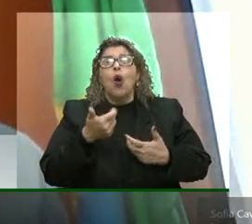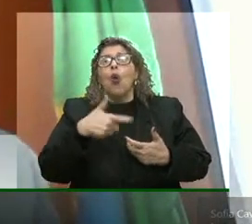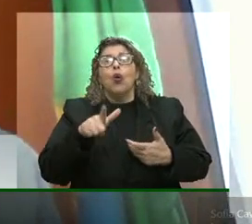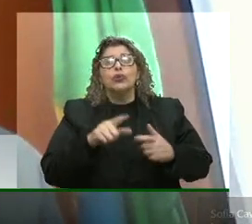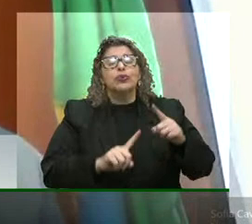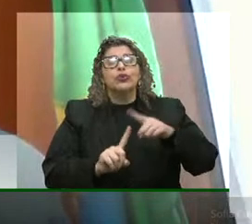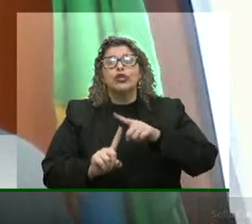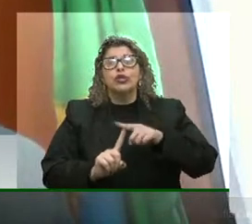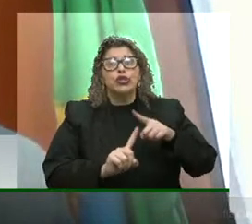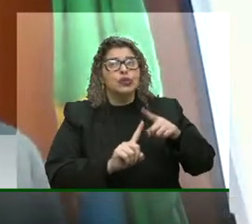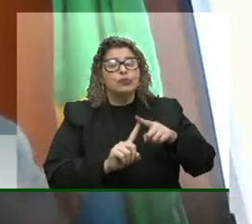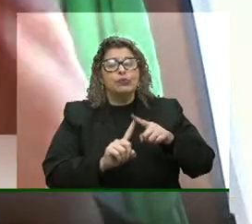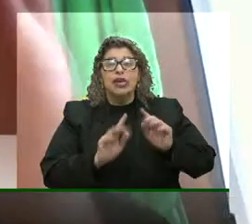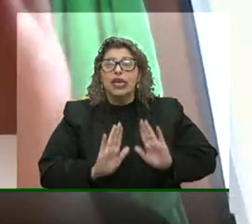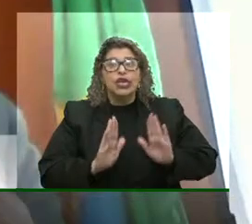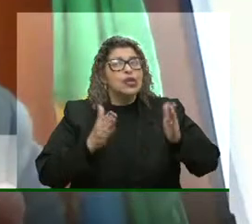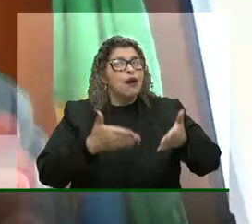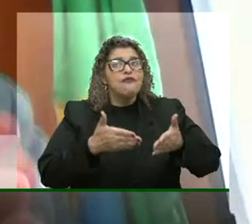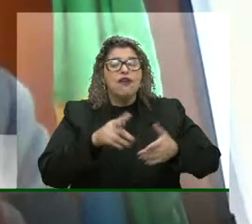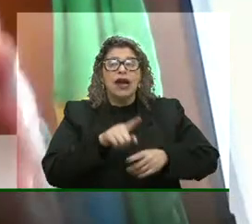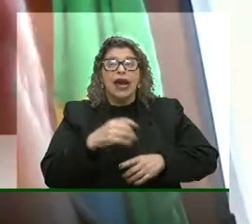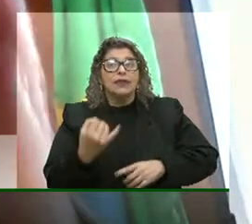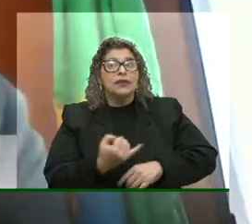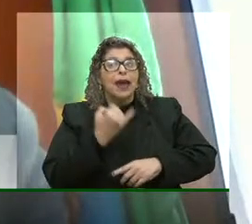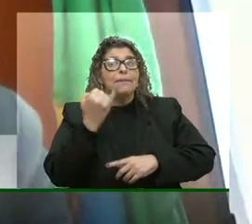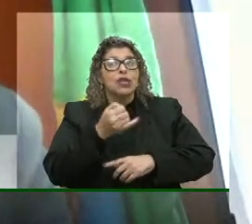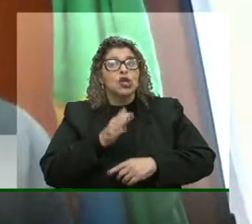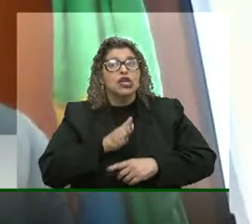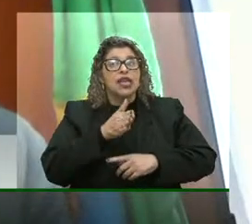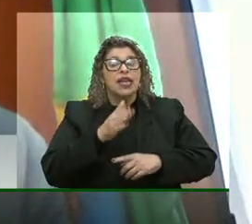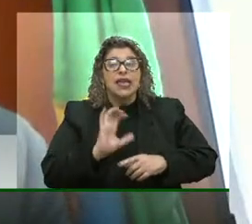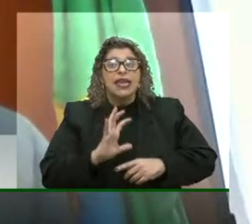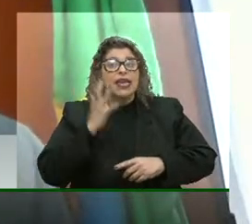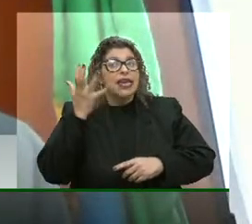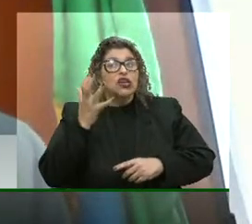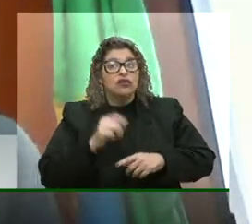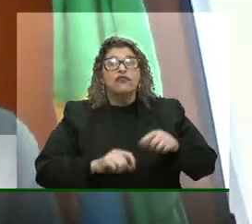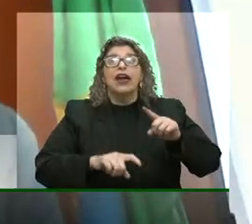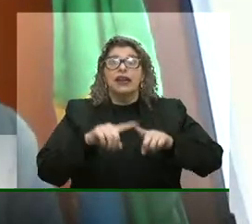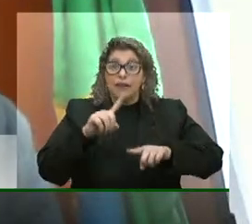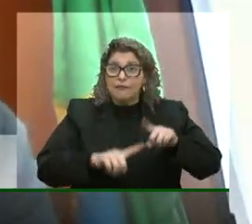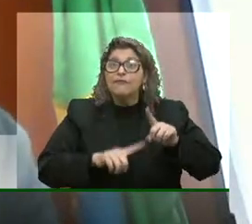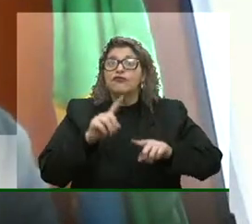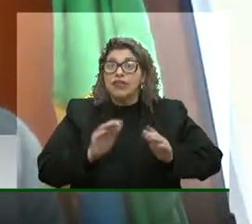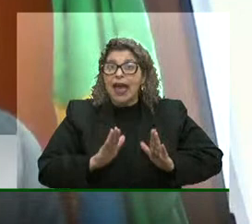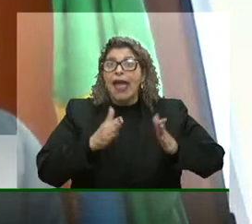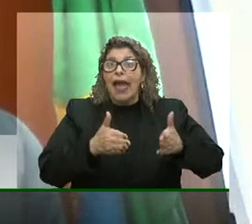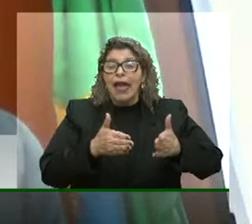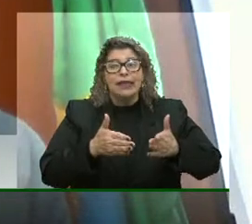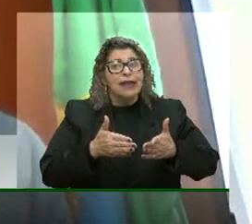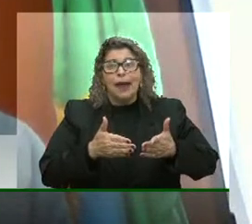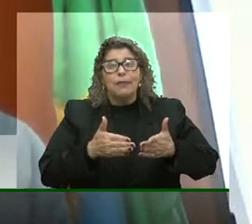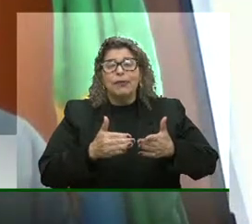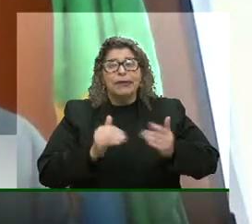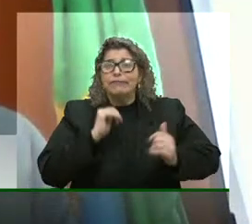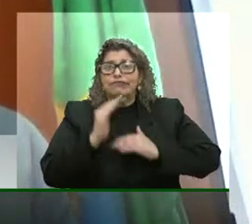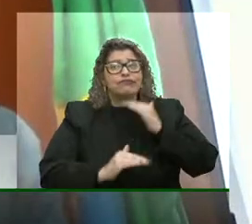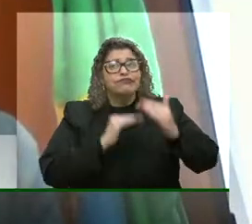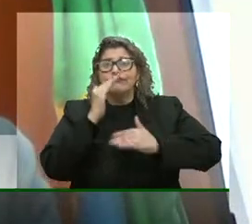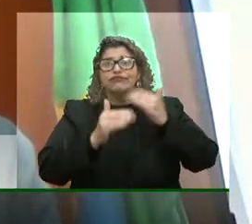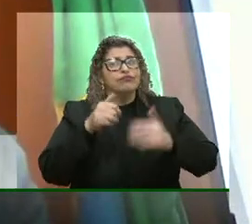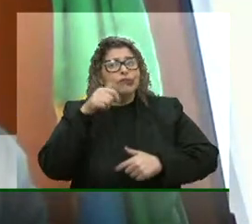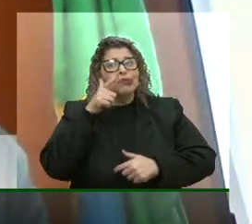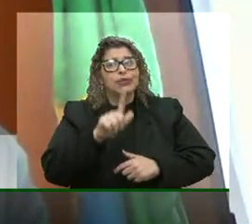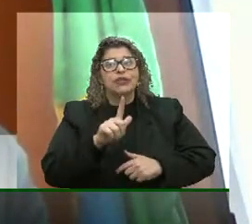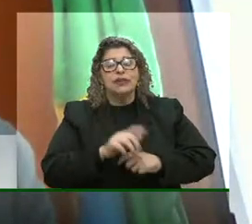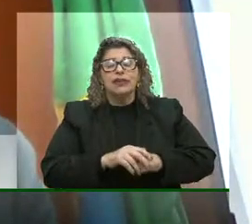não a atividade fim, que não busque resolver realmente o que é a atividade fim, tem poucas chances de prosperar. Diante